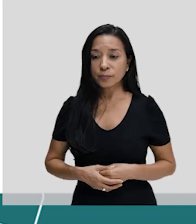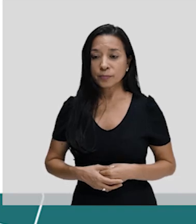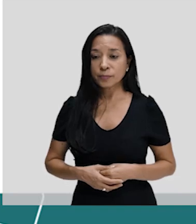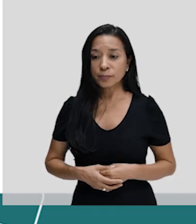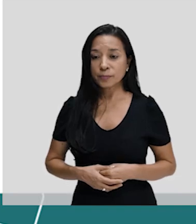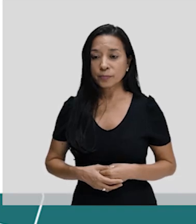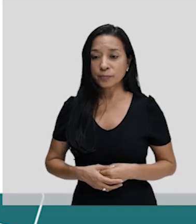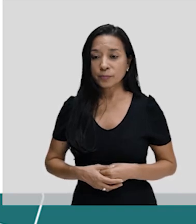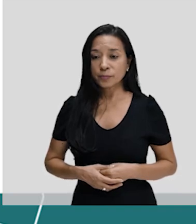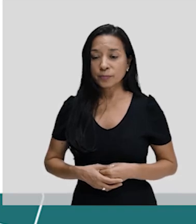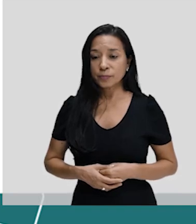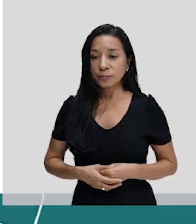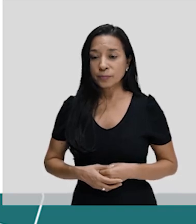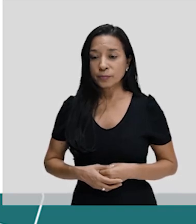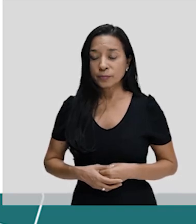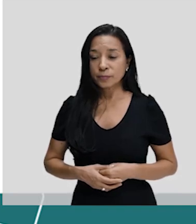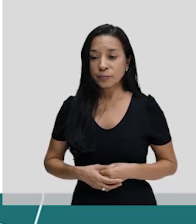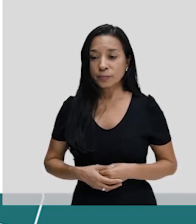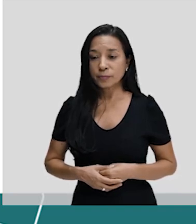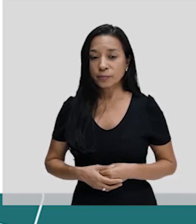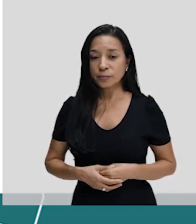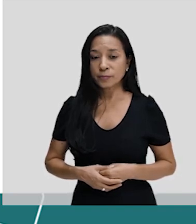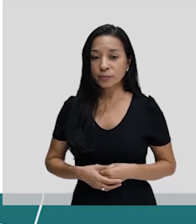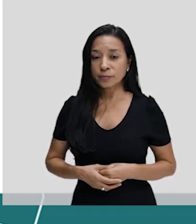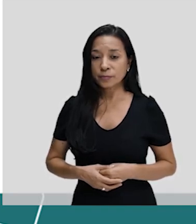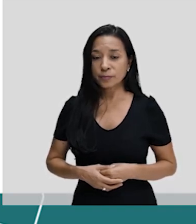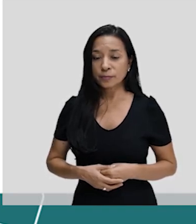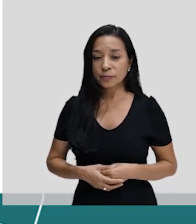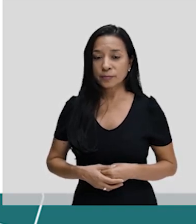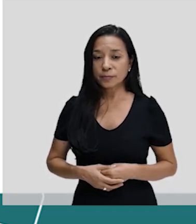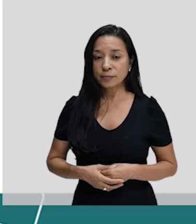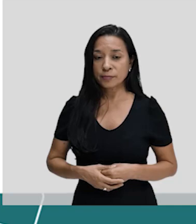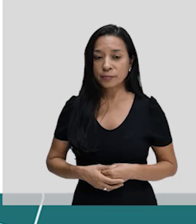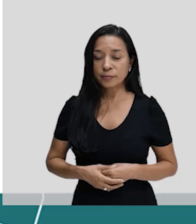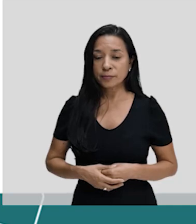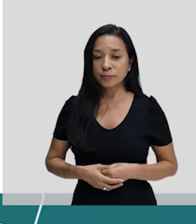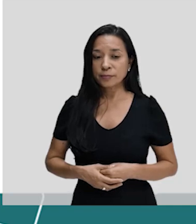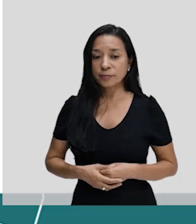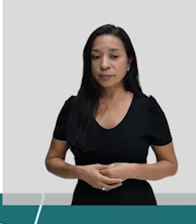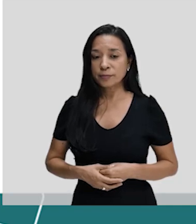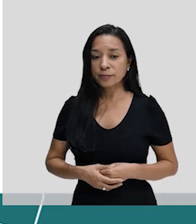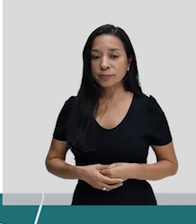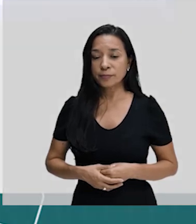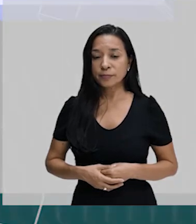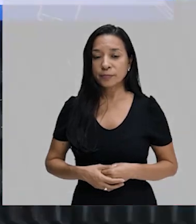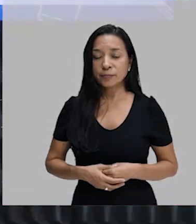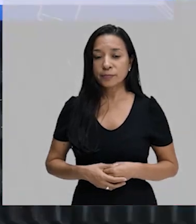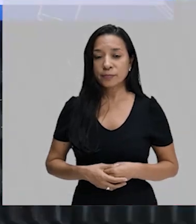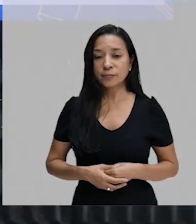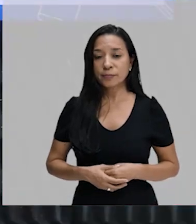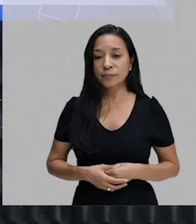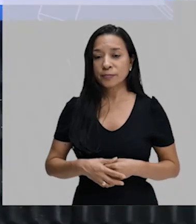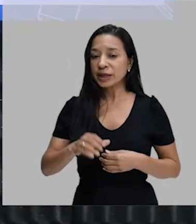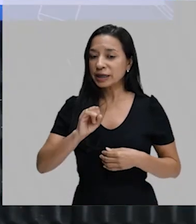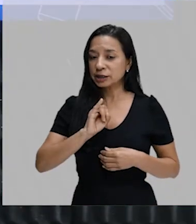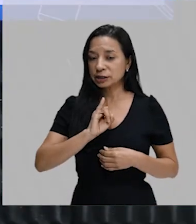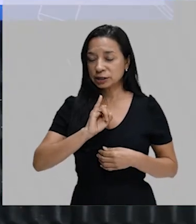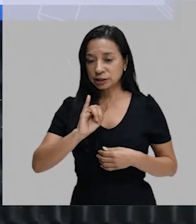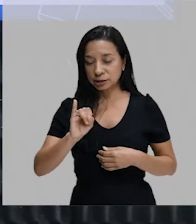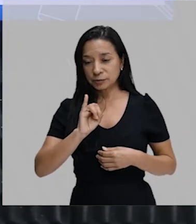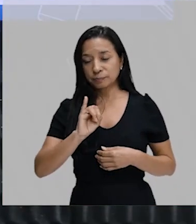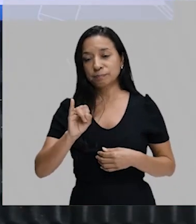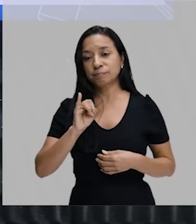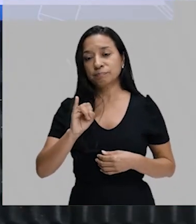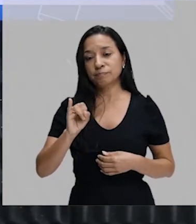añadiéramos nosotras, a forma verbal correta seria... Se eu colocar,